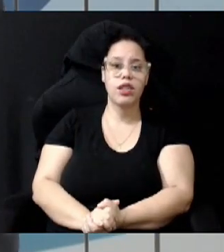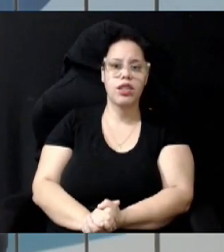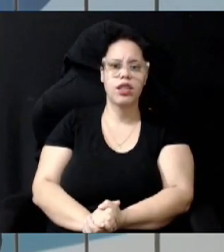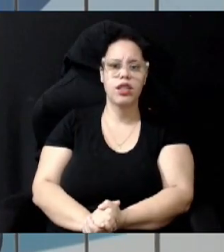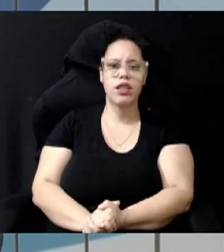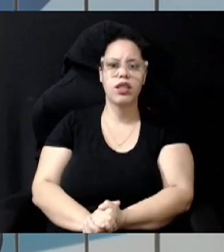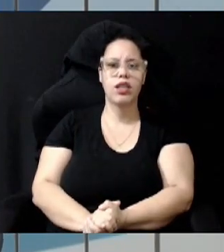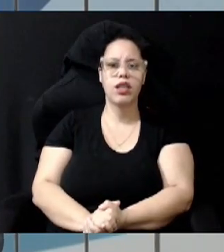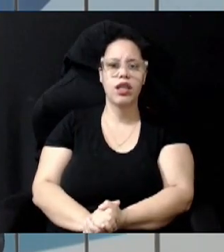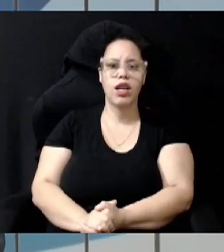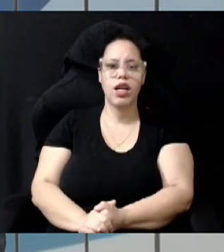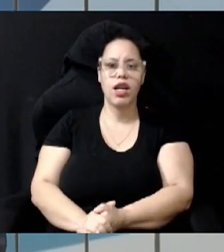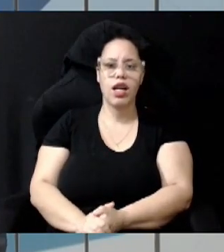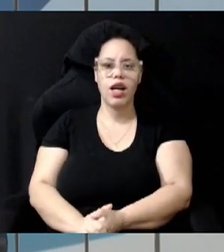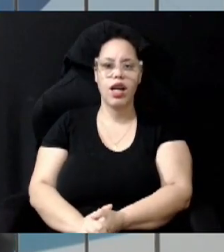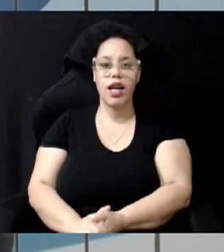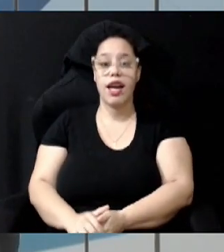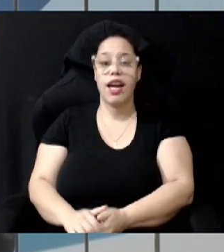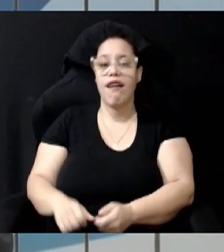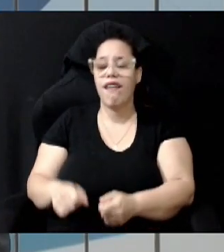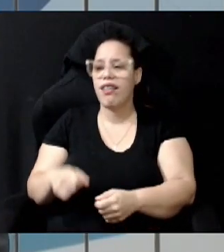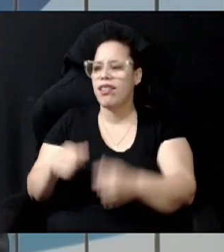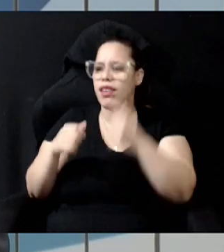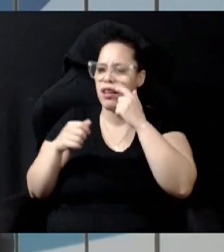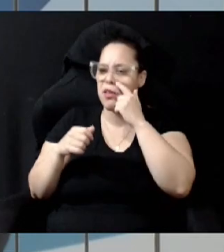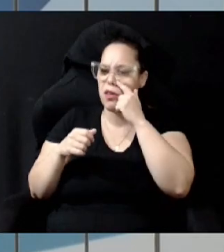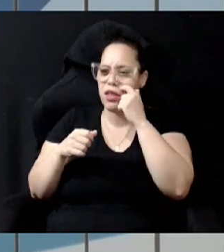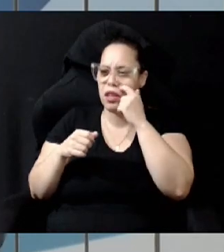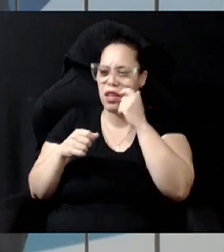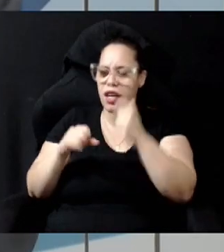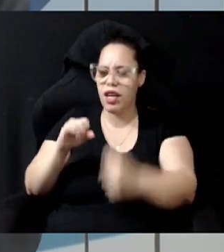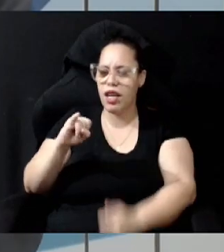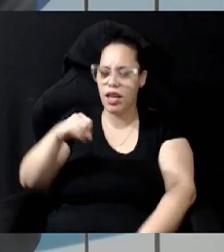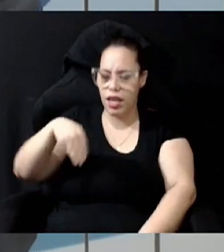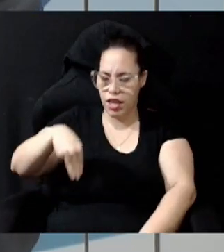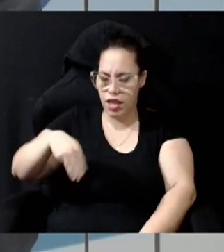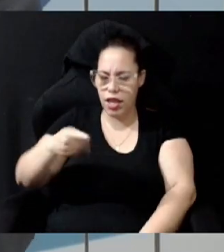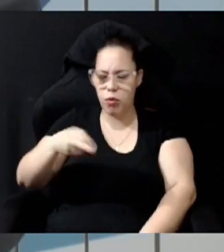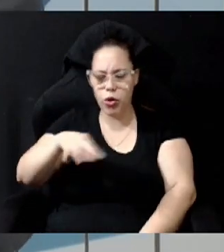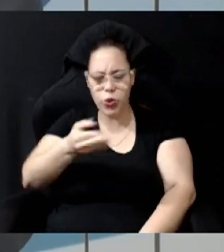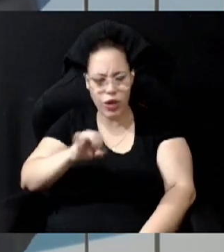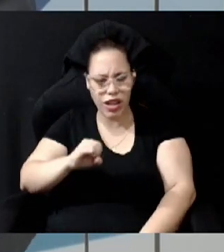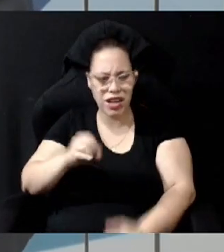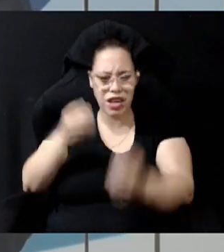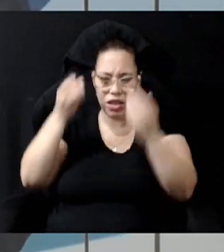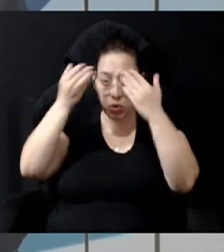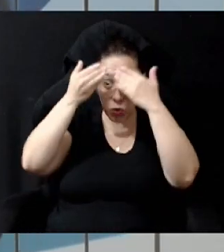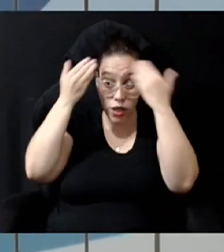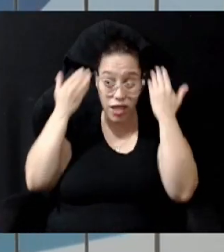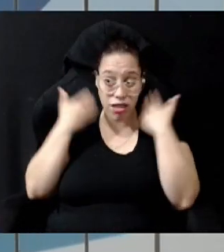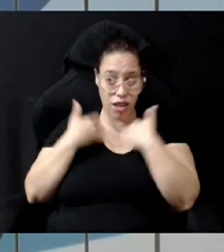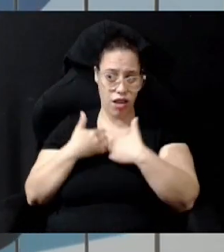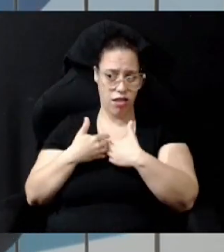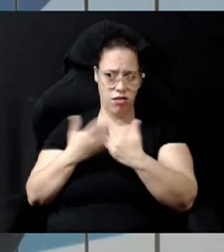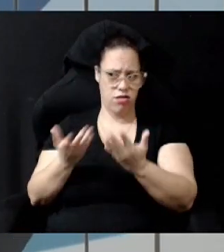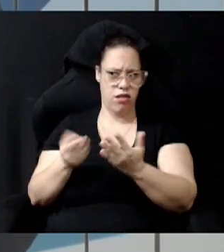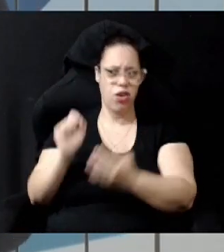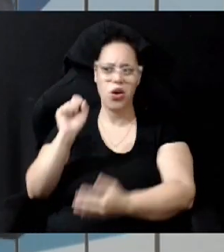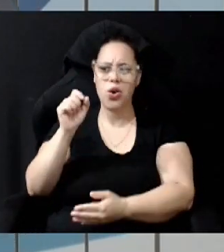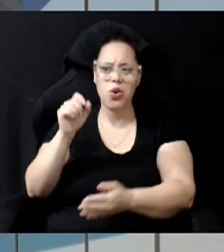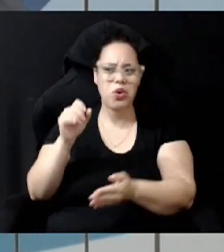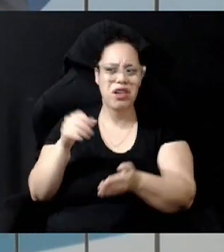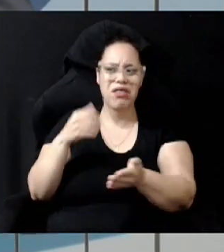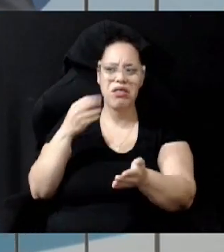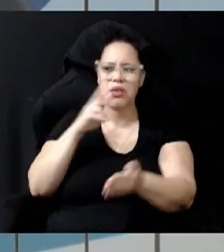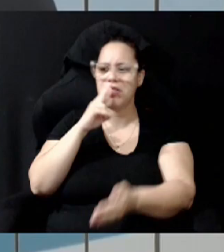importunação estética. Bonito. Acabei de inventar esse tipo penal, né? Muito bem. Pouco importa se vai o resultado. Eu